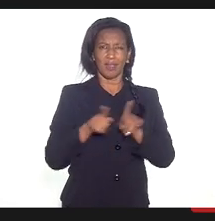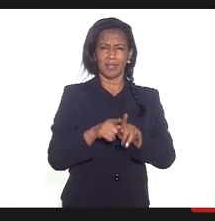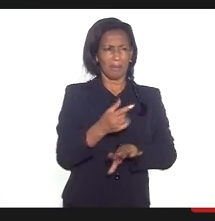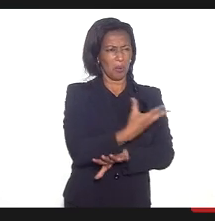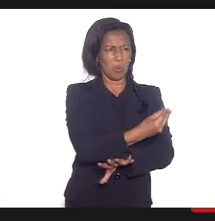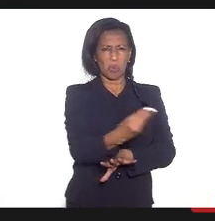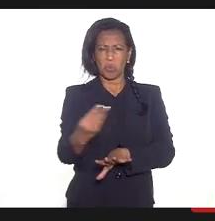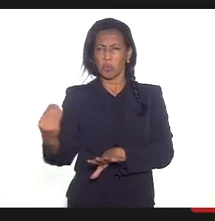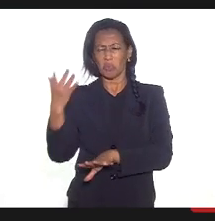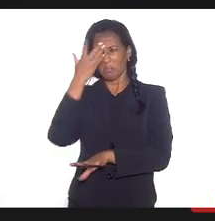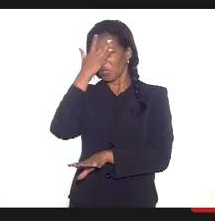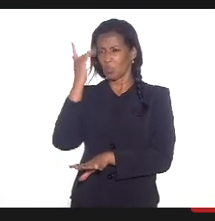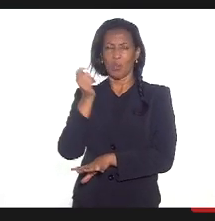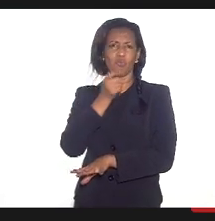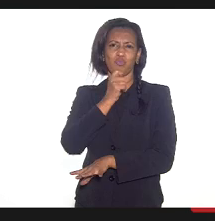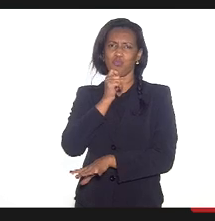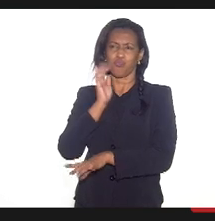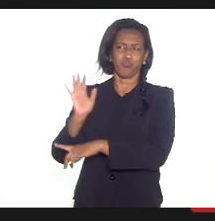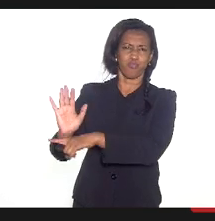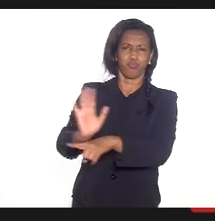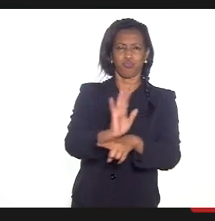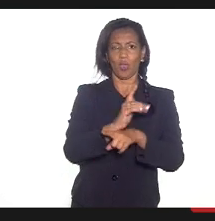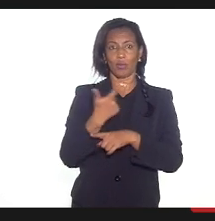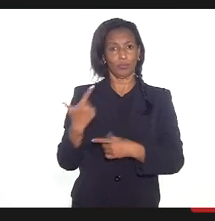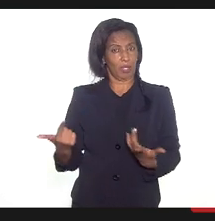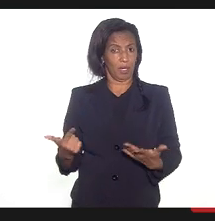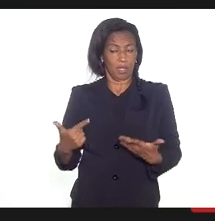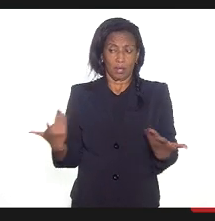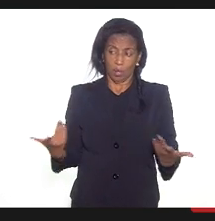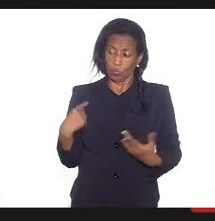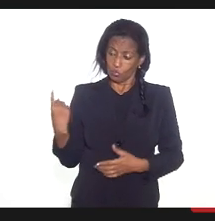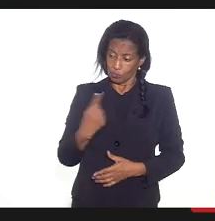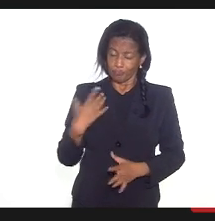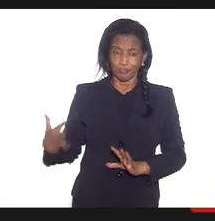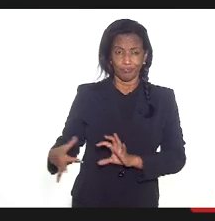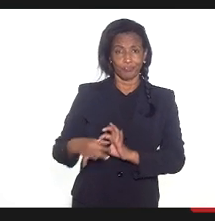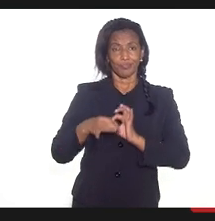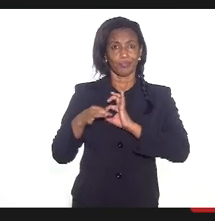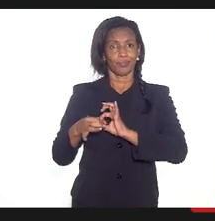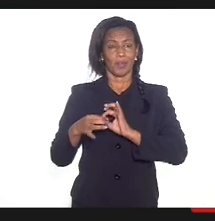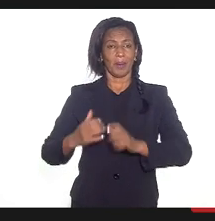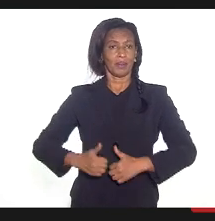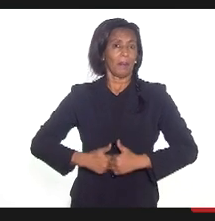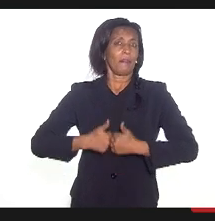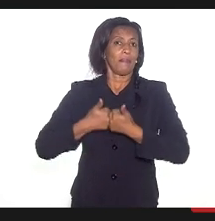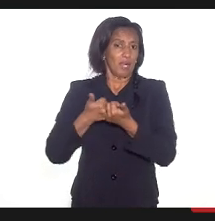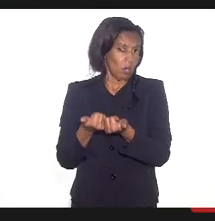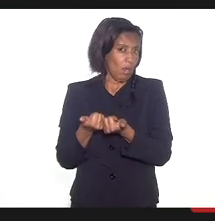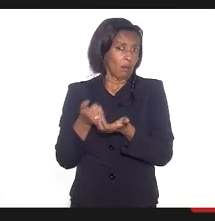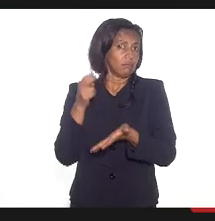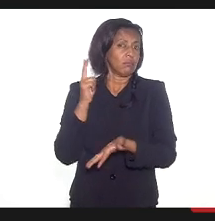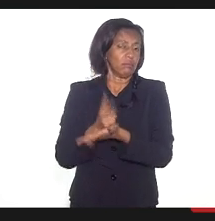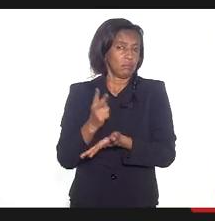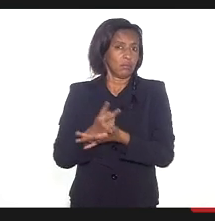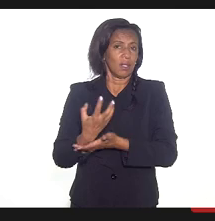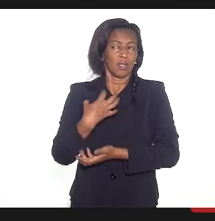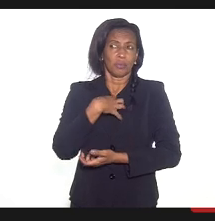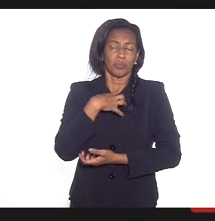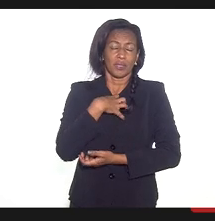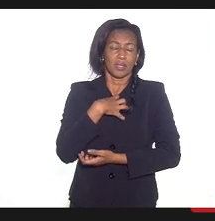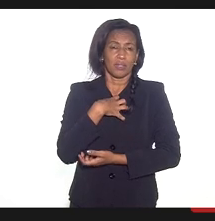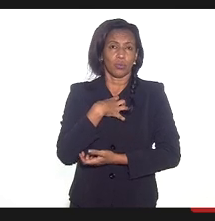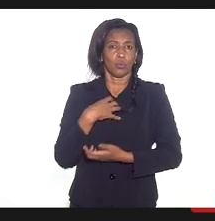muita gente ainda até hoje. Então, cabe a gente aqui estar junto e tentando melhorar mesmo, né? Eu me sinto